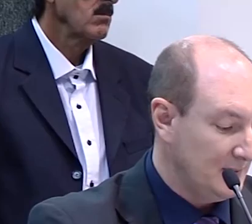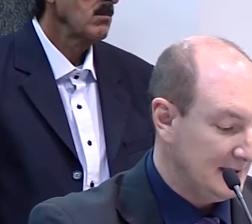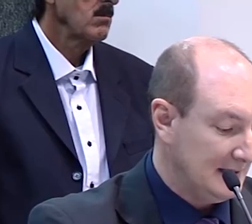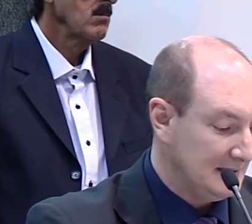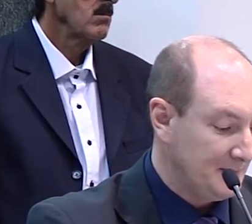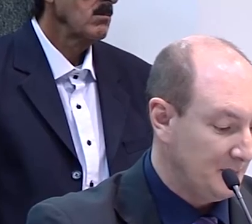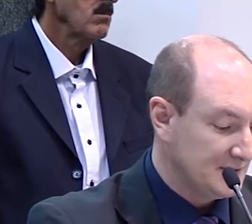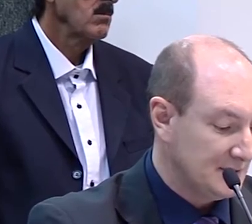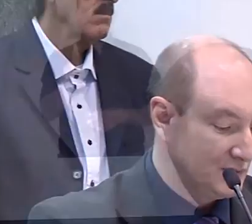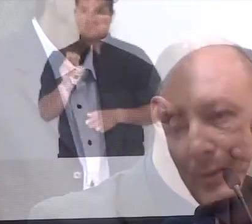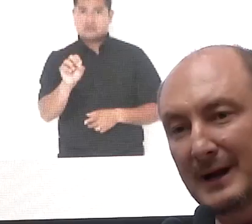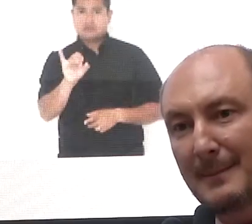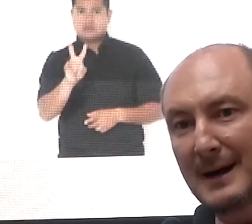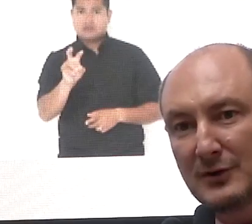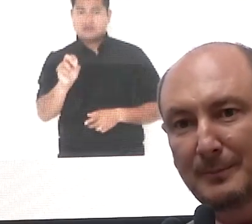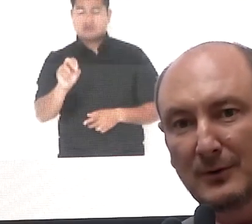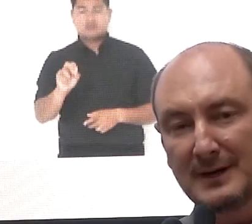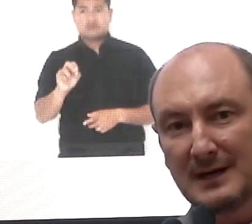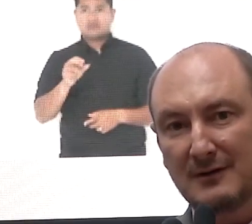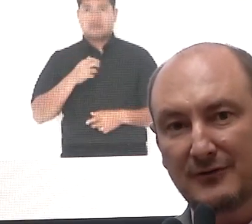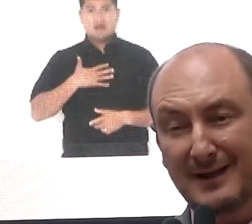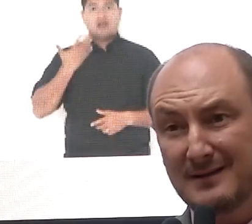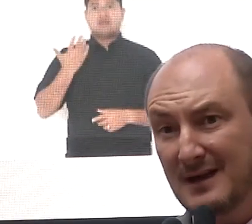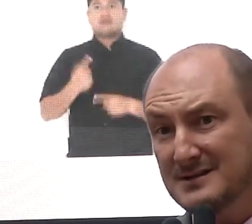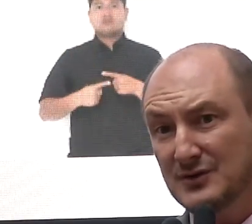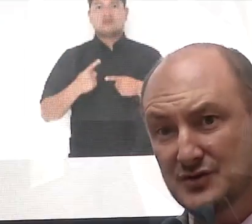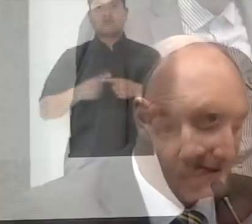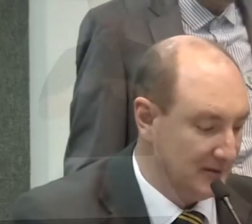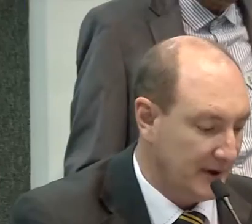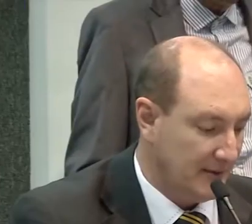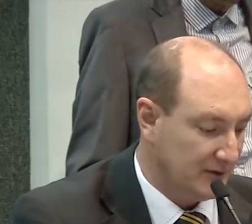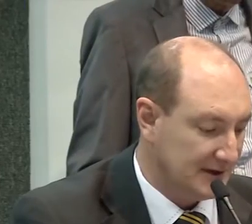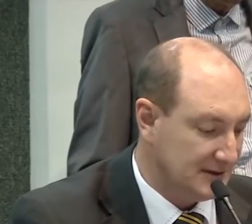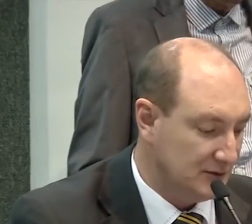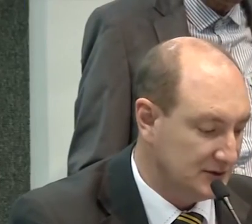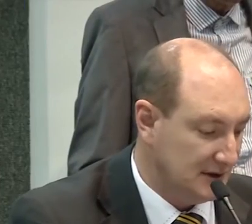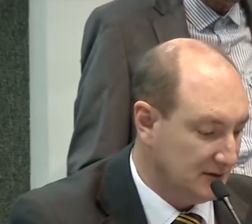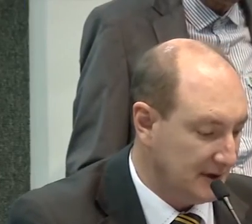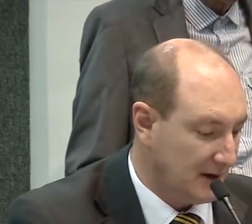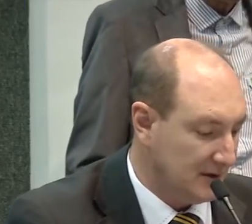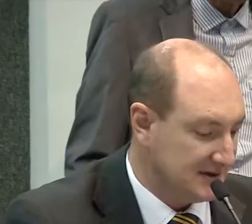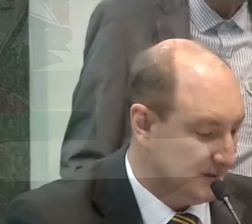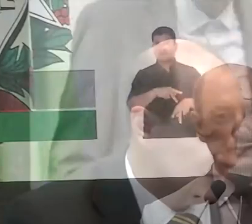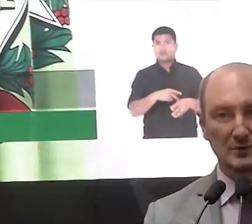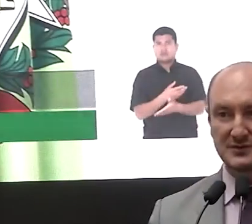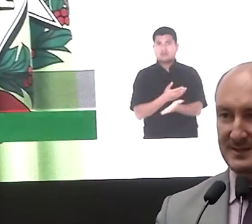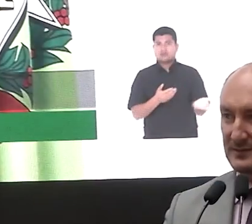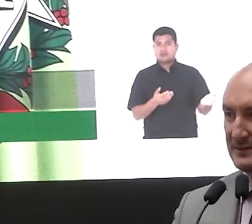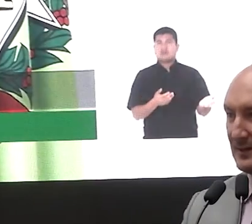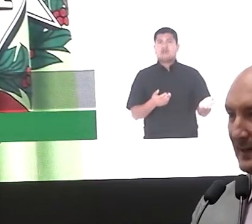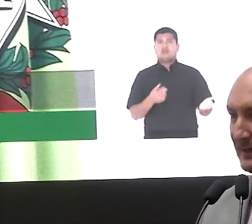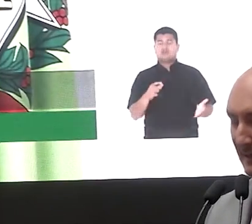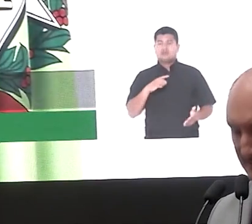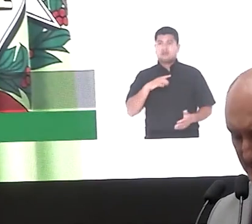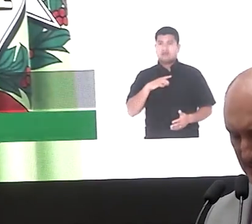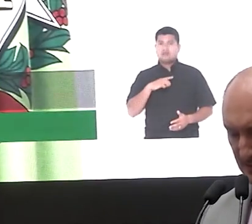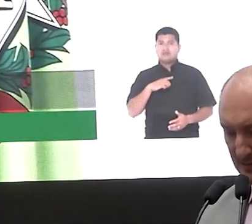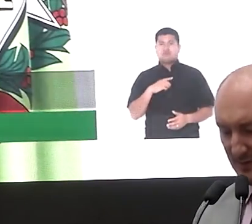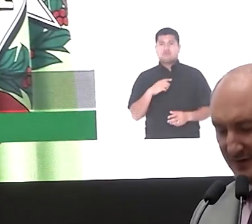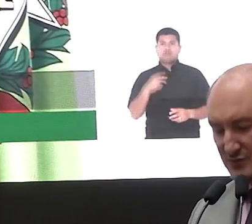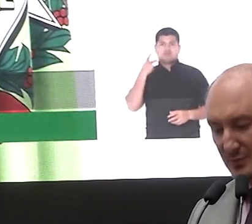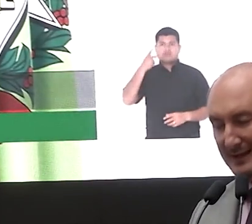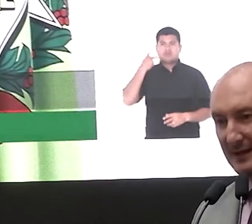assumiu a secretaria de estado de desenvolvimento Regional de Palmitos e em 2011 foi eleito pela primeira vez